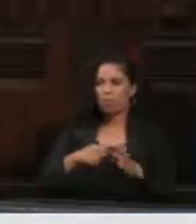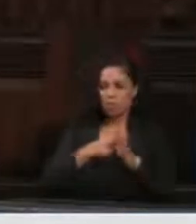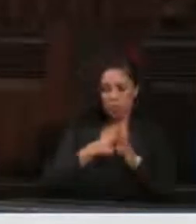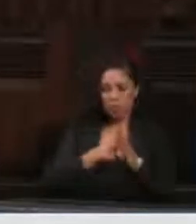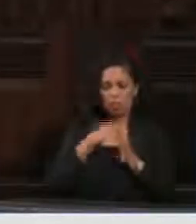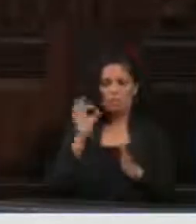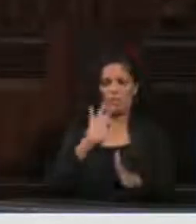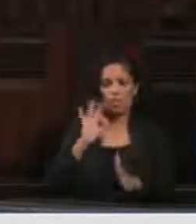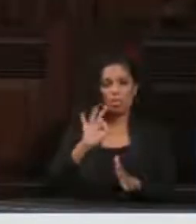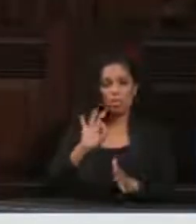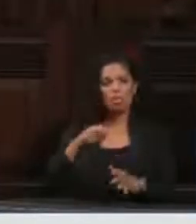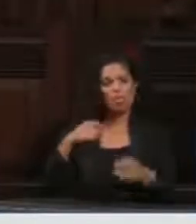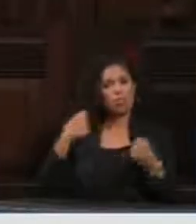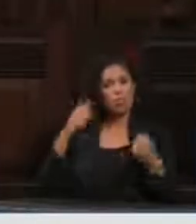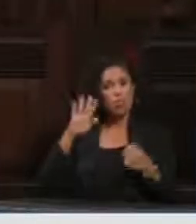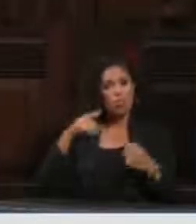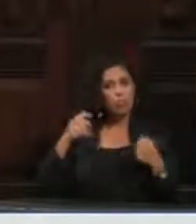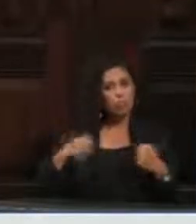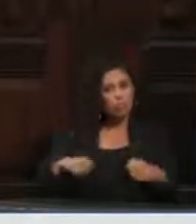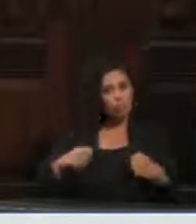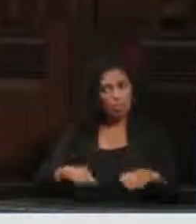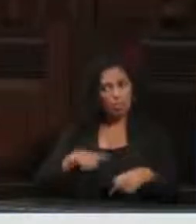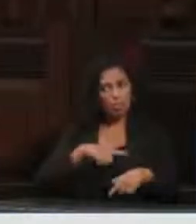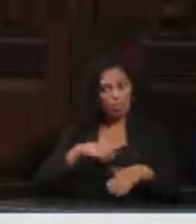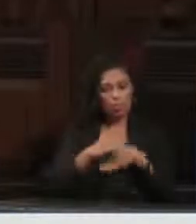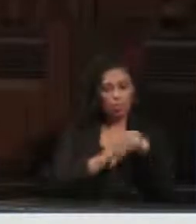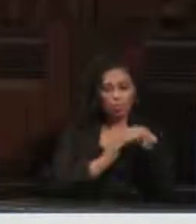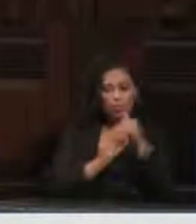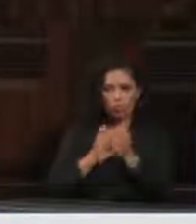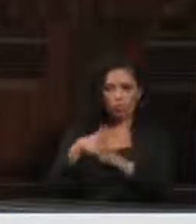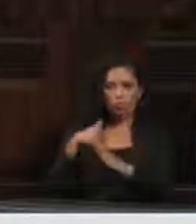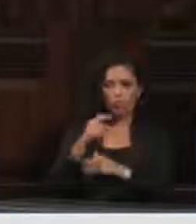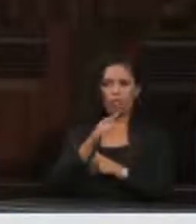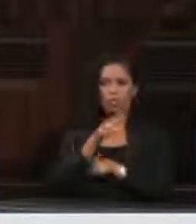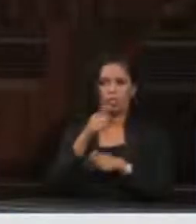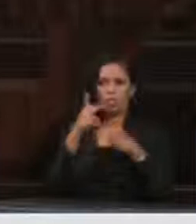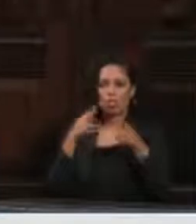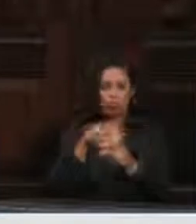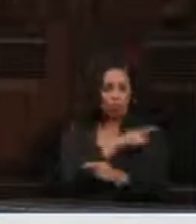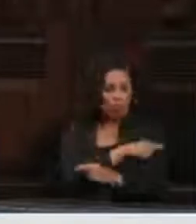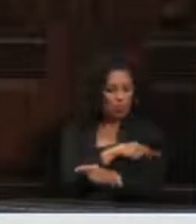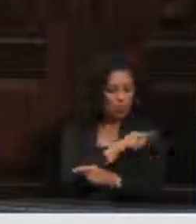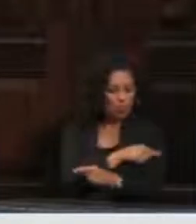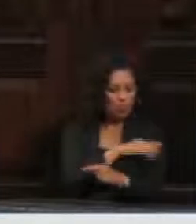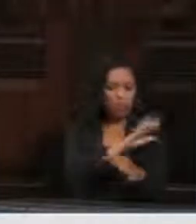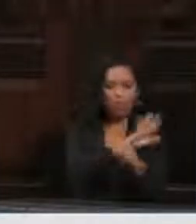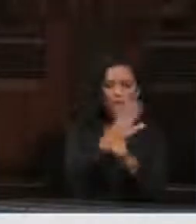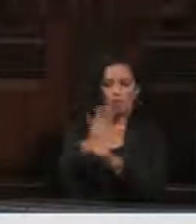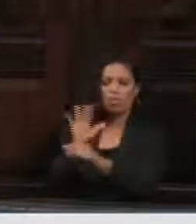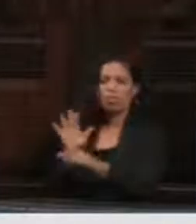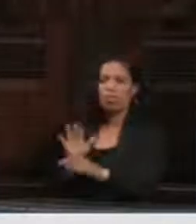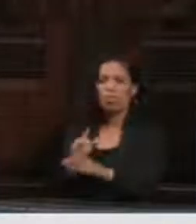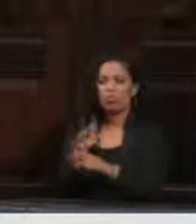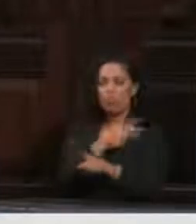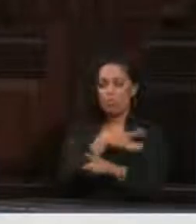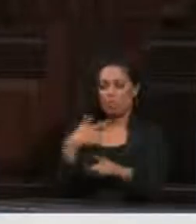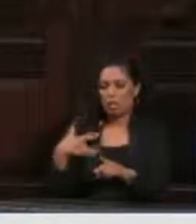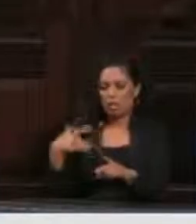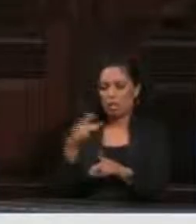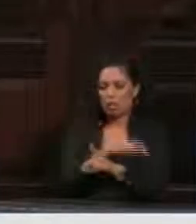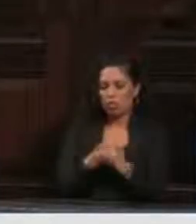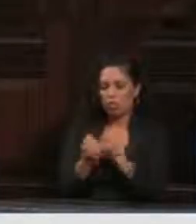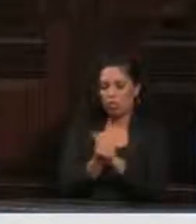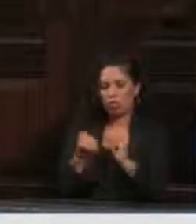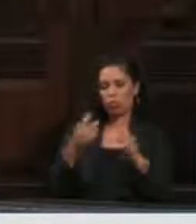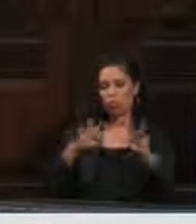que precisam desses profissionais para alavancar a saúde da população. Isso